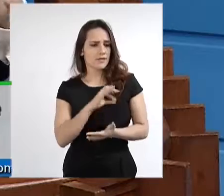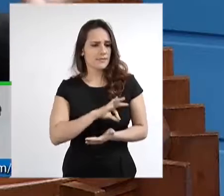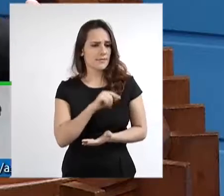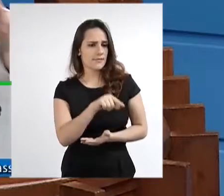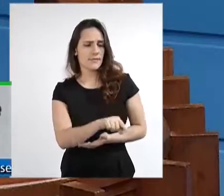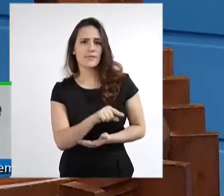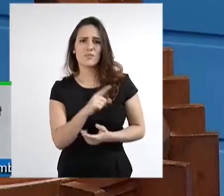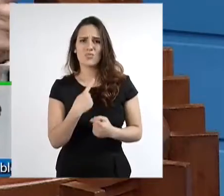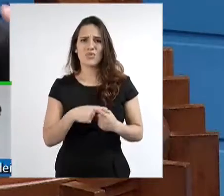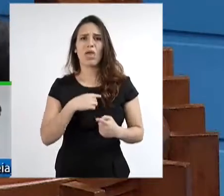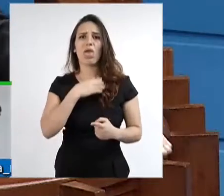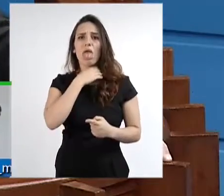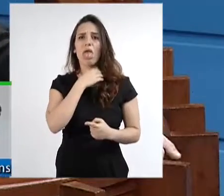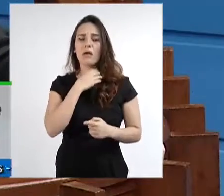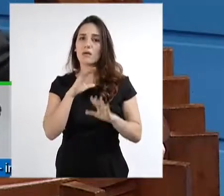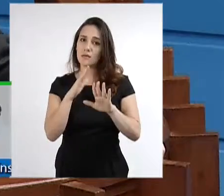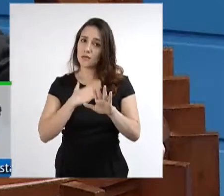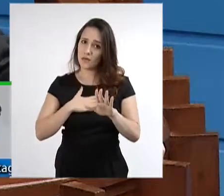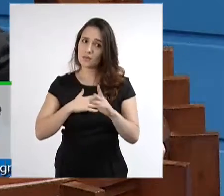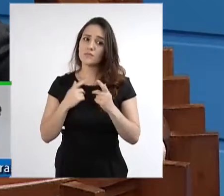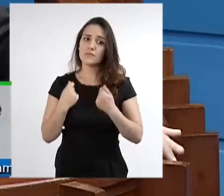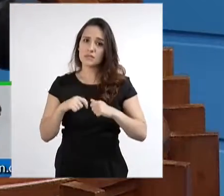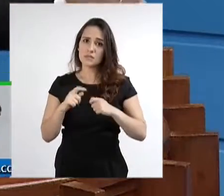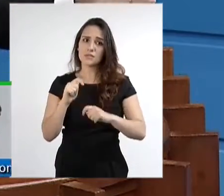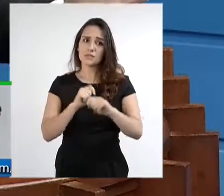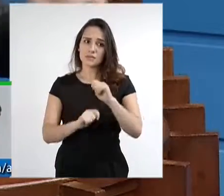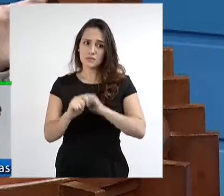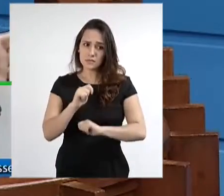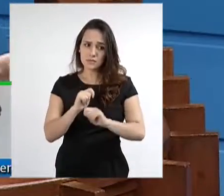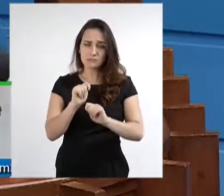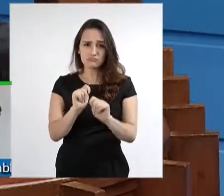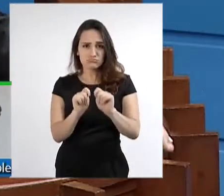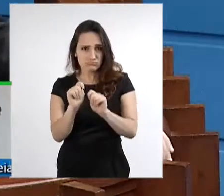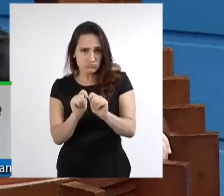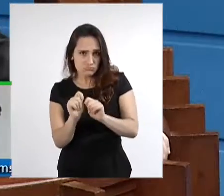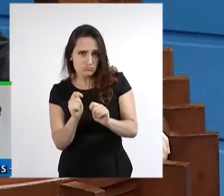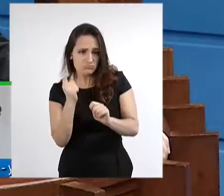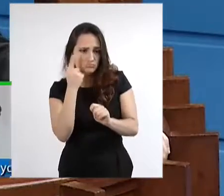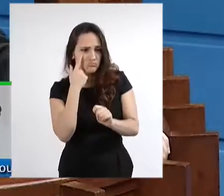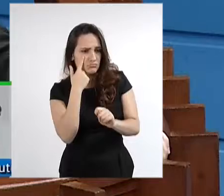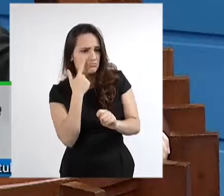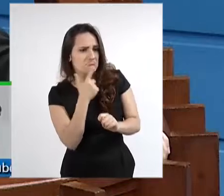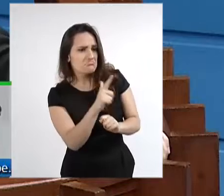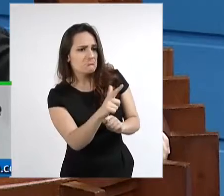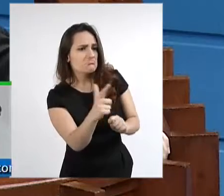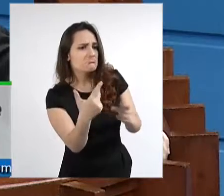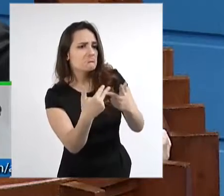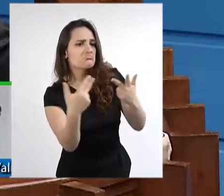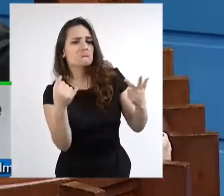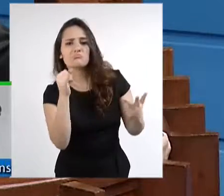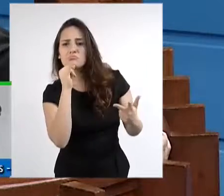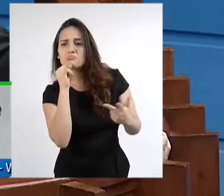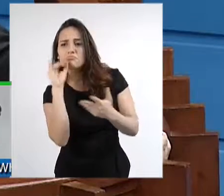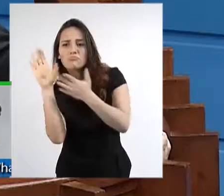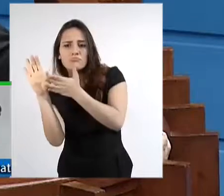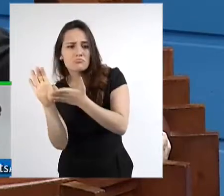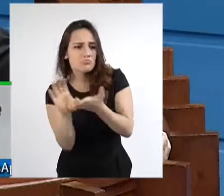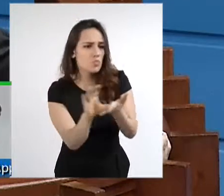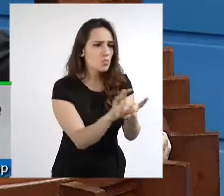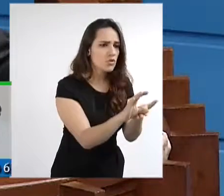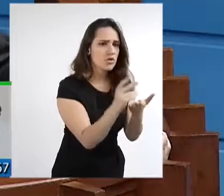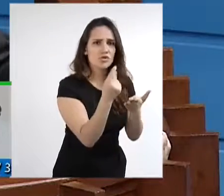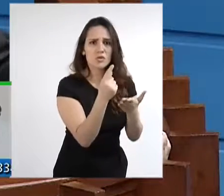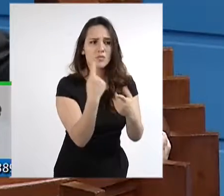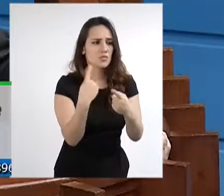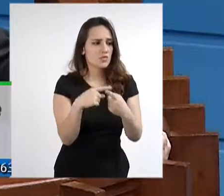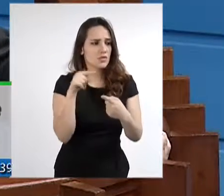vamos diminuir recursos, de repente, de alguma atividade, colocar em prática esse que